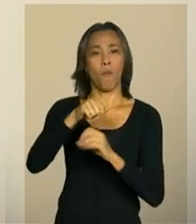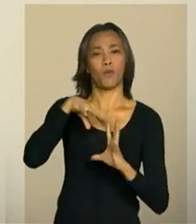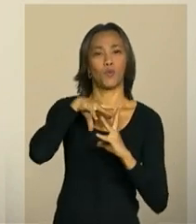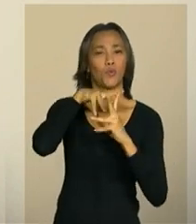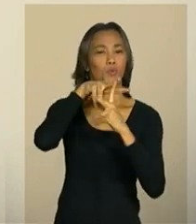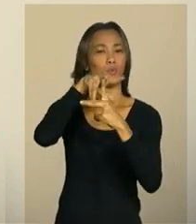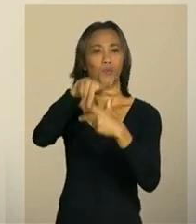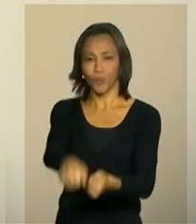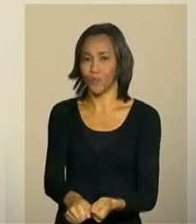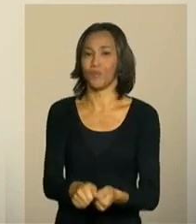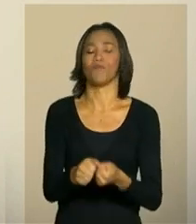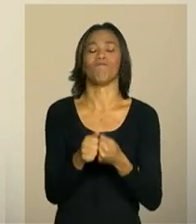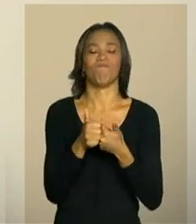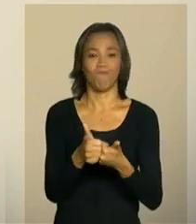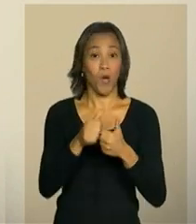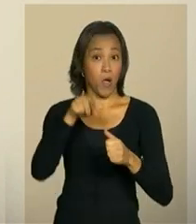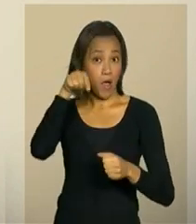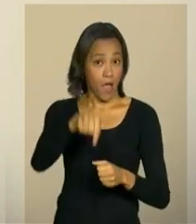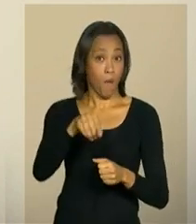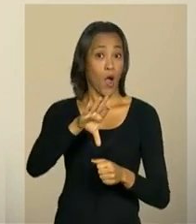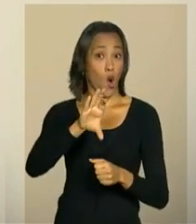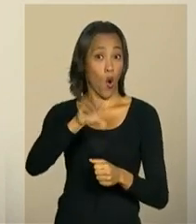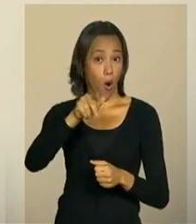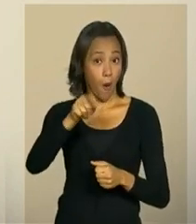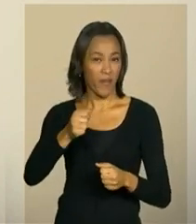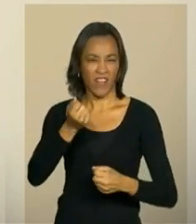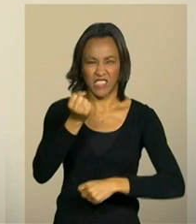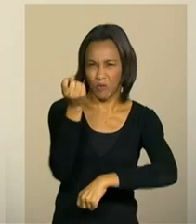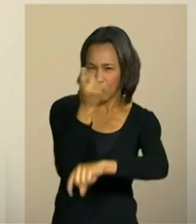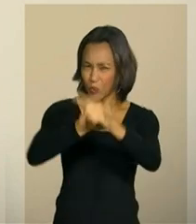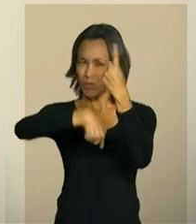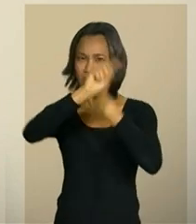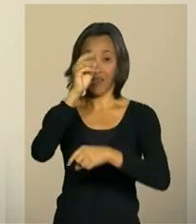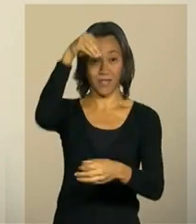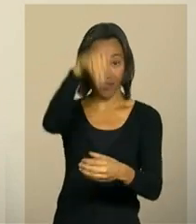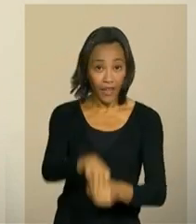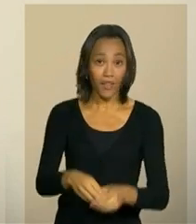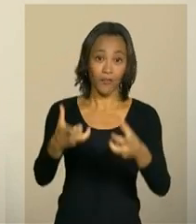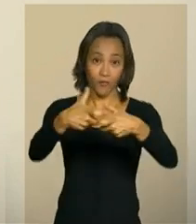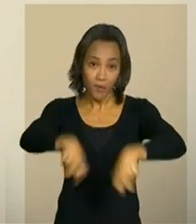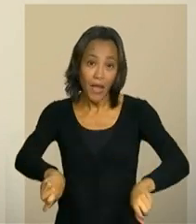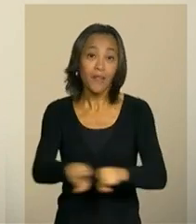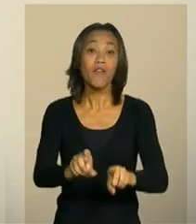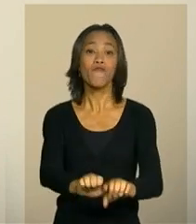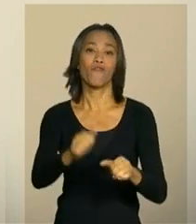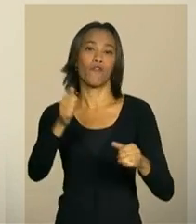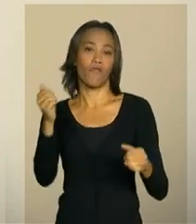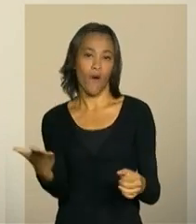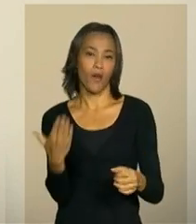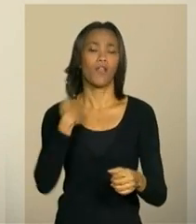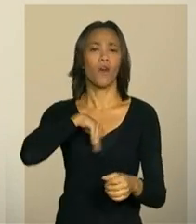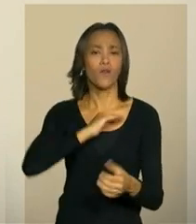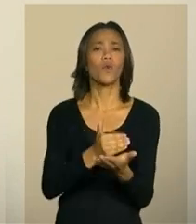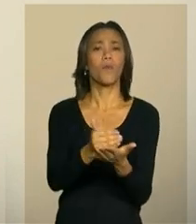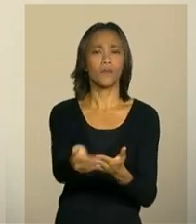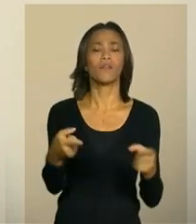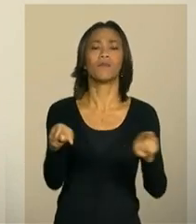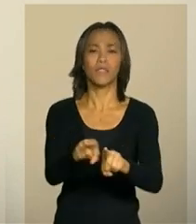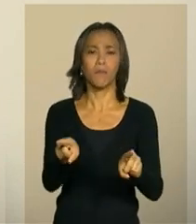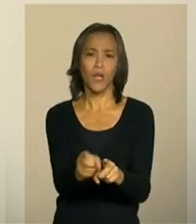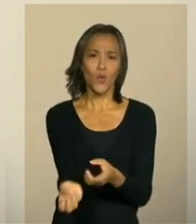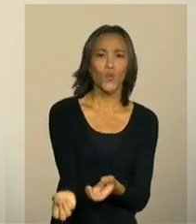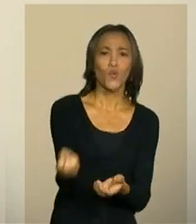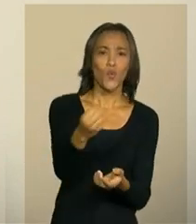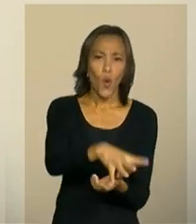de todos os tempos uma copa que será um sucesso dentro e fora dos gramados iniciamos também um